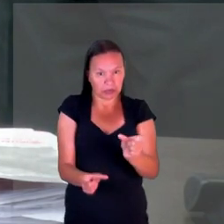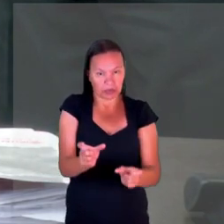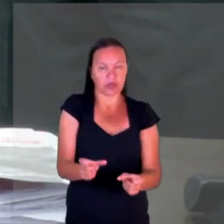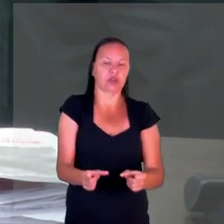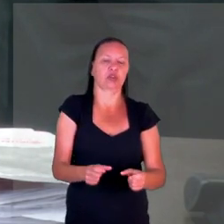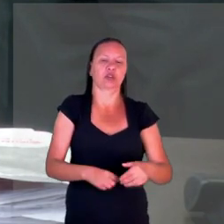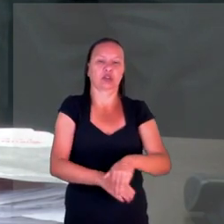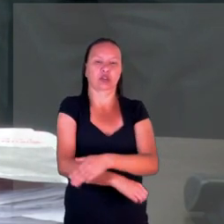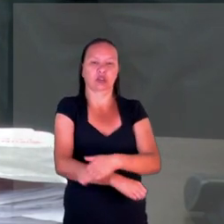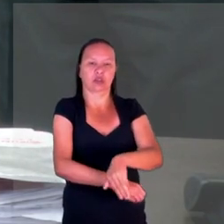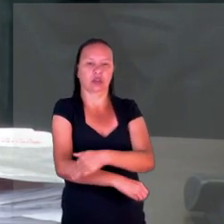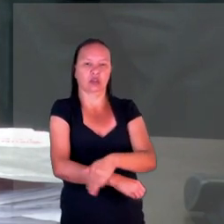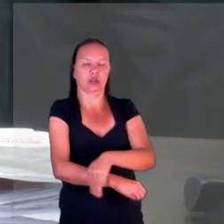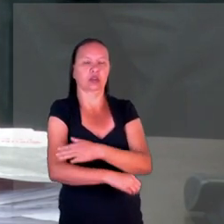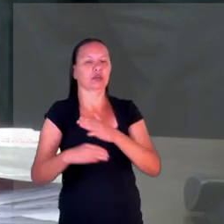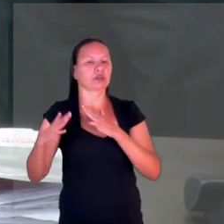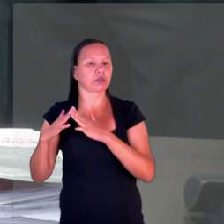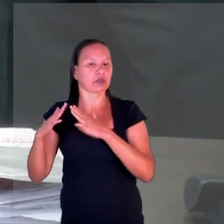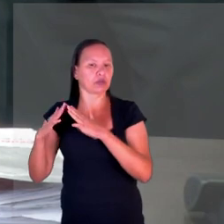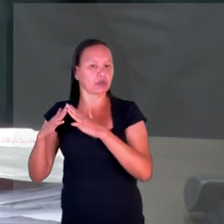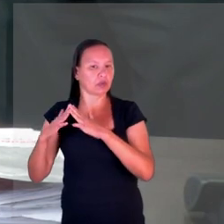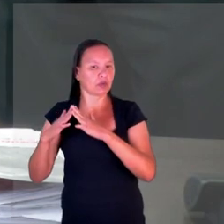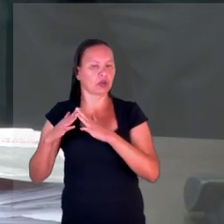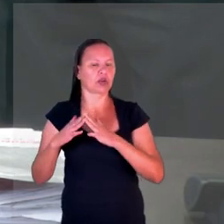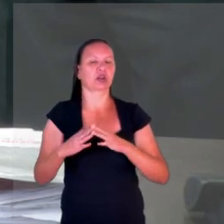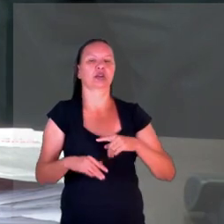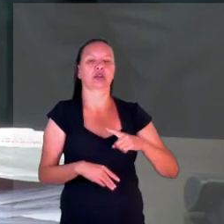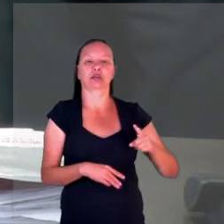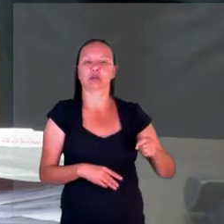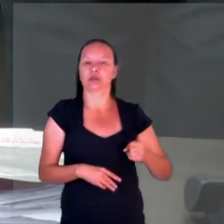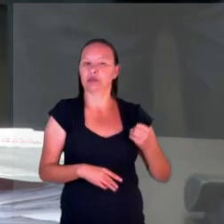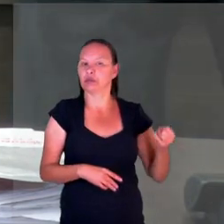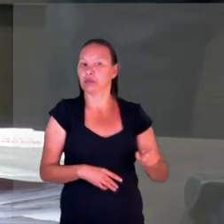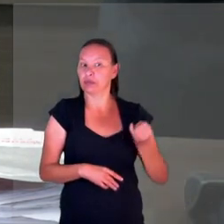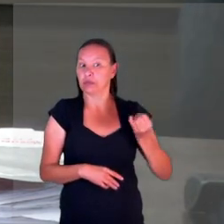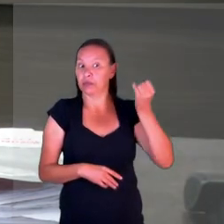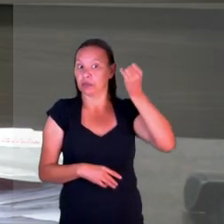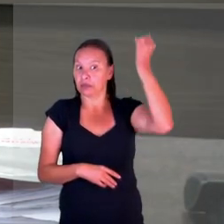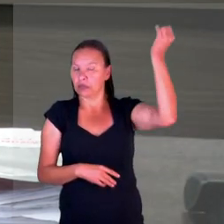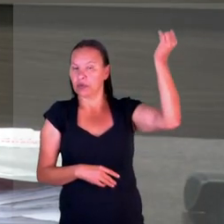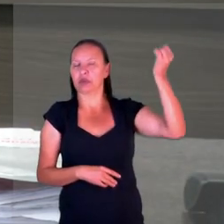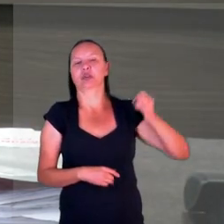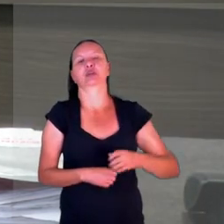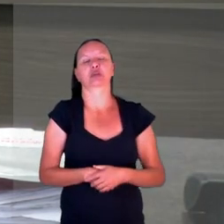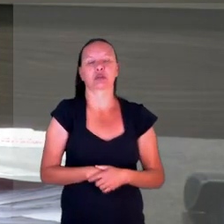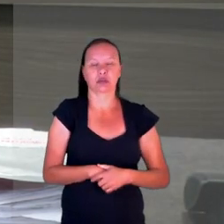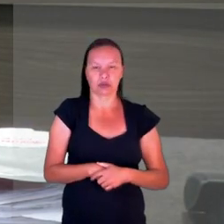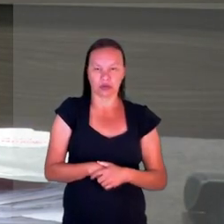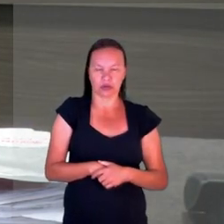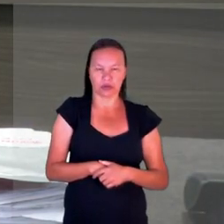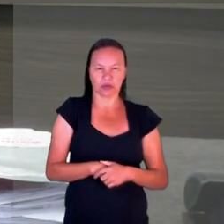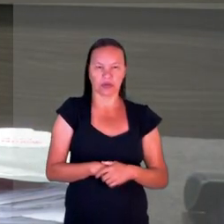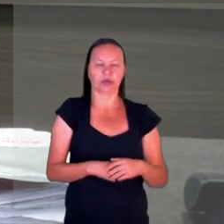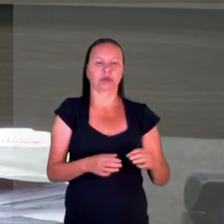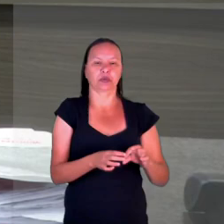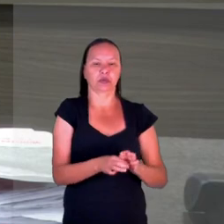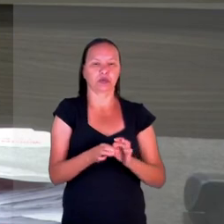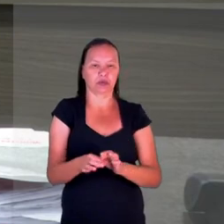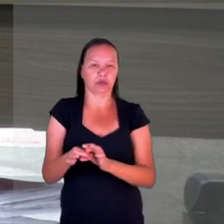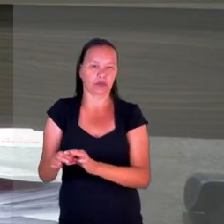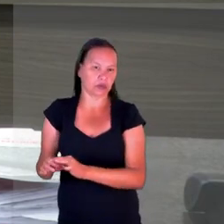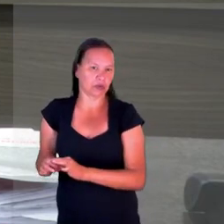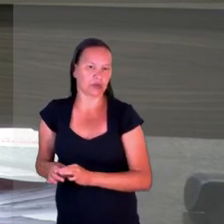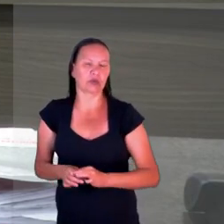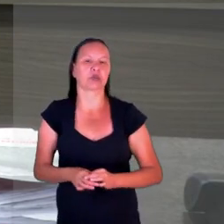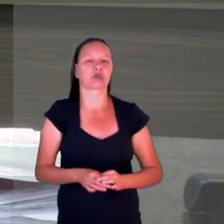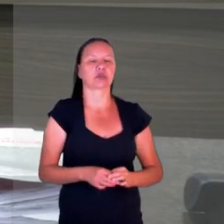têm elas são ações mandamentais que elas já são ações que podem ser os seus comandos já podem ser